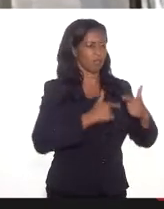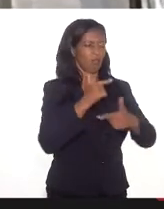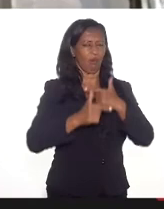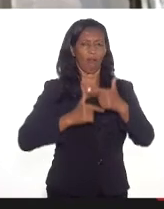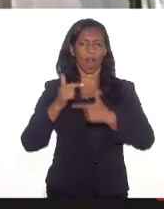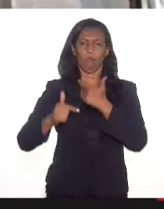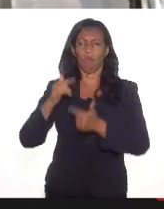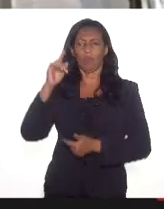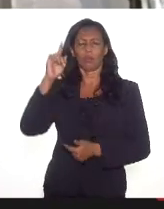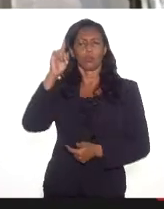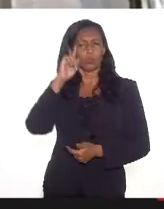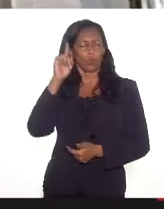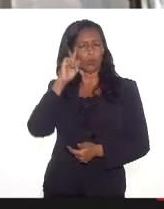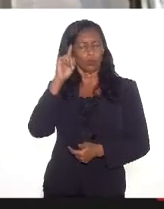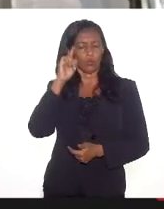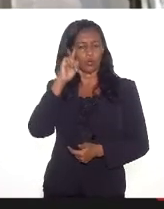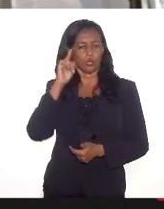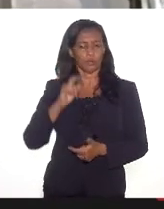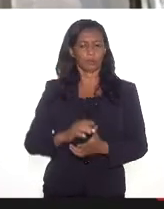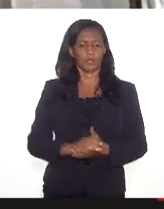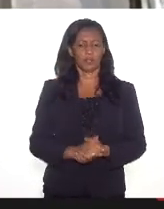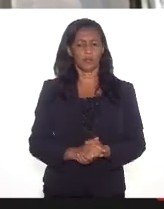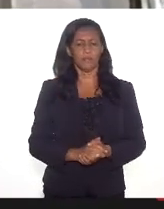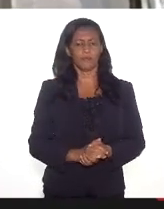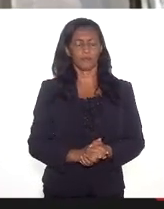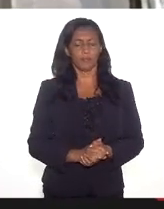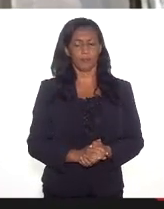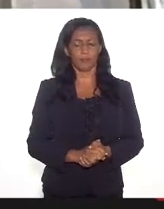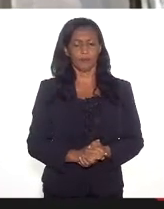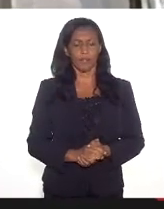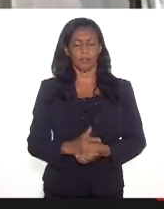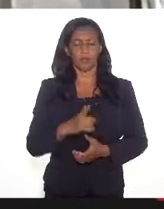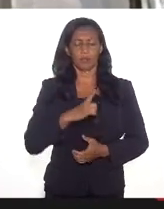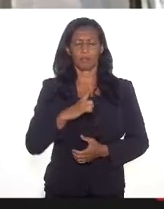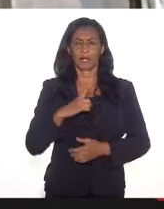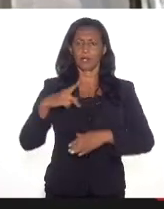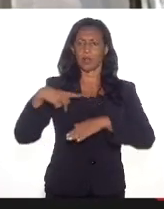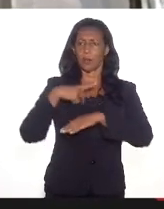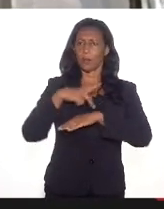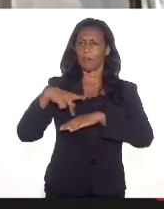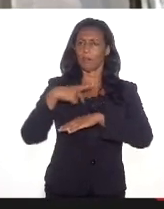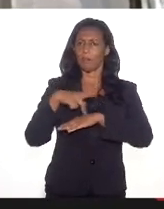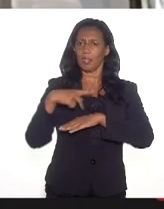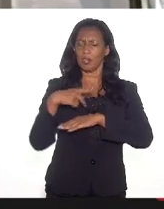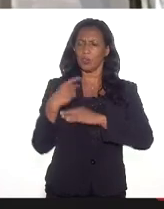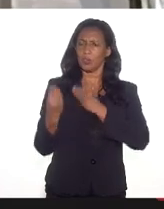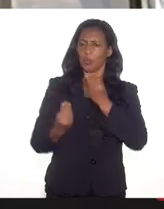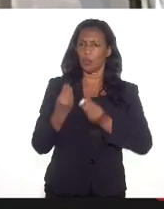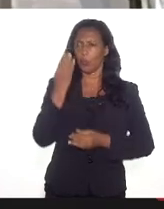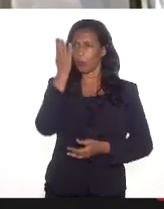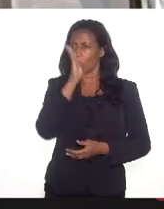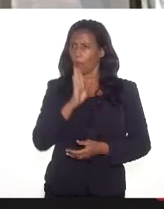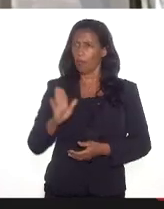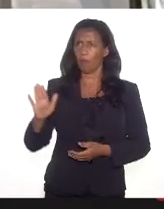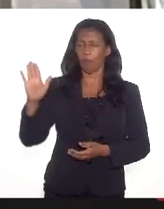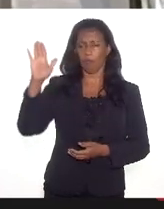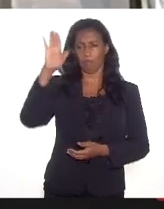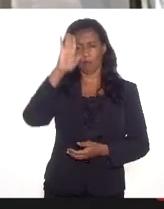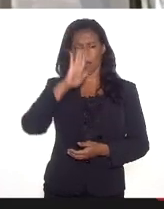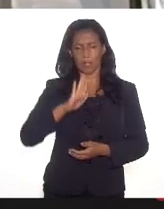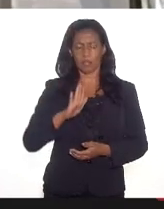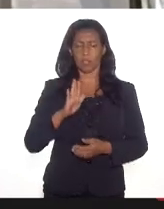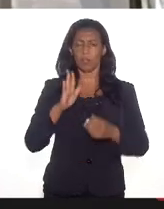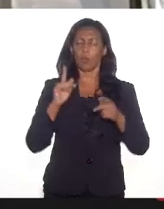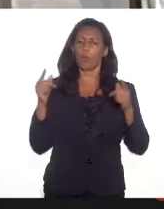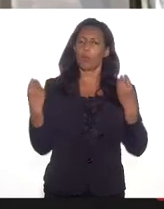a manutenção de um país como o nosso e para também sob outro ponto